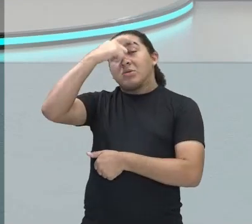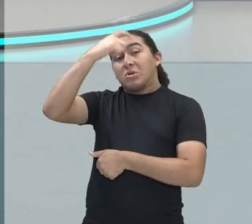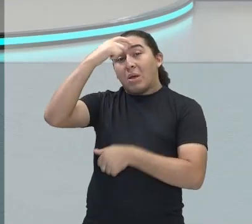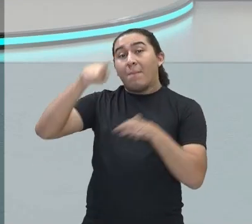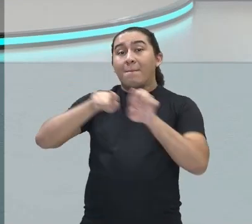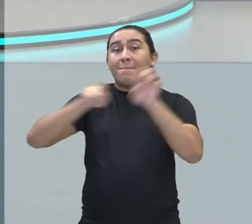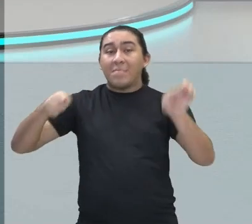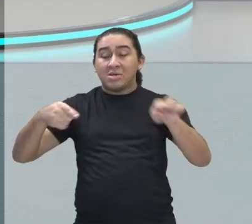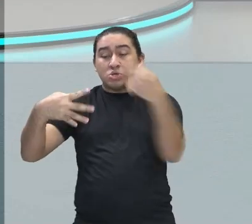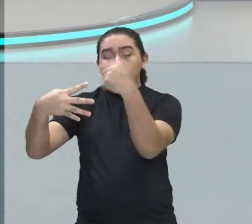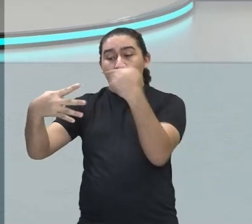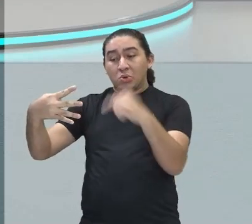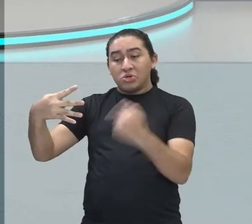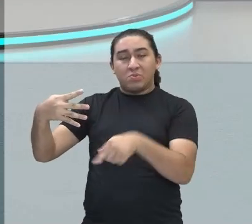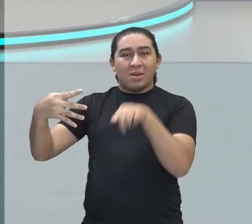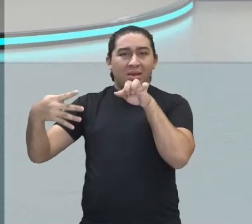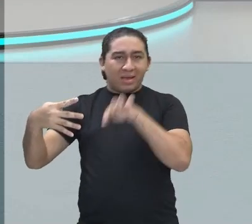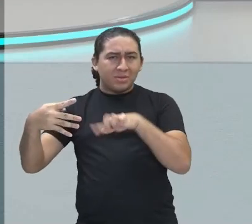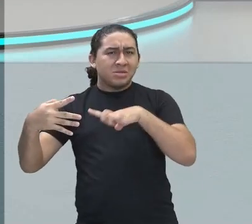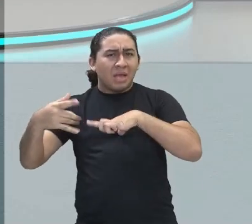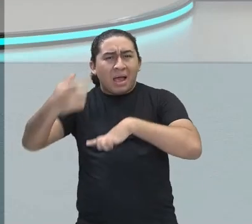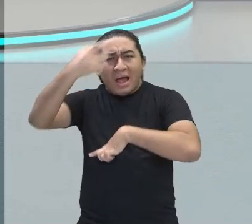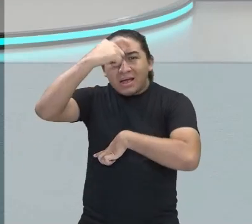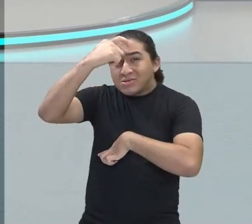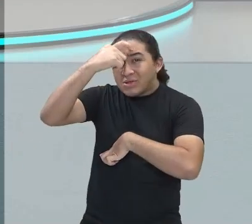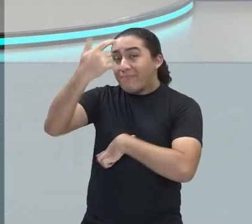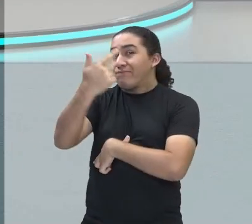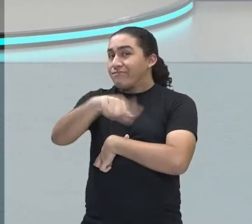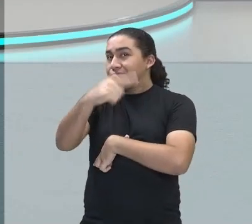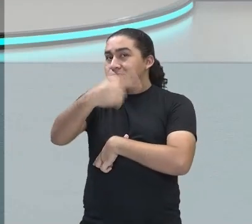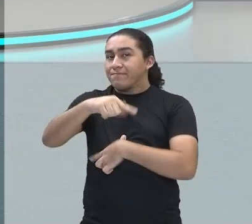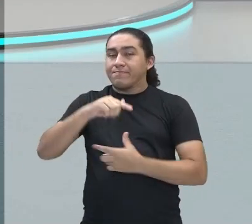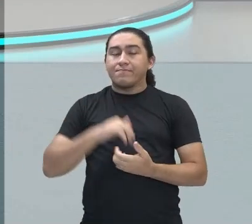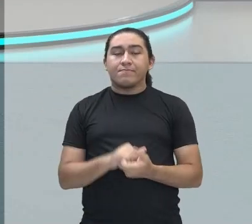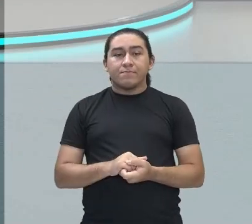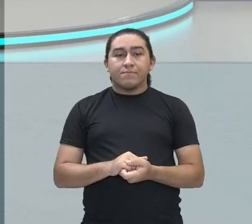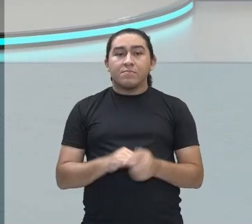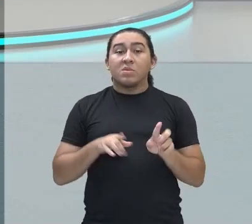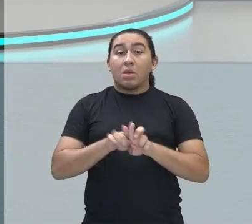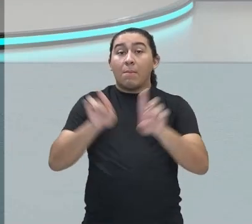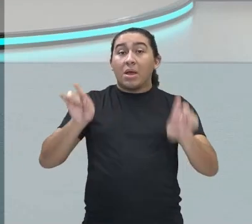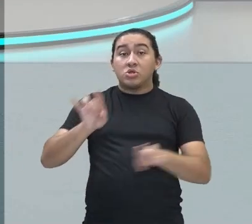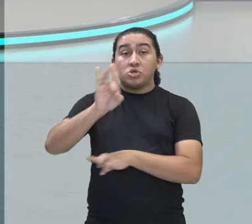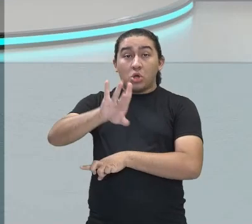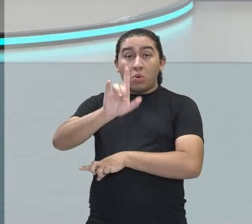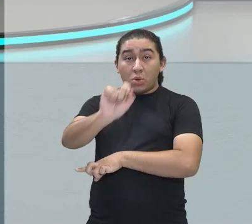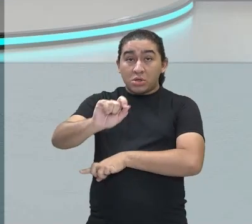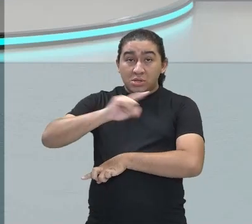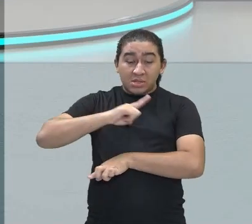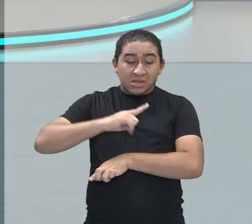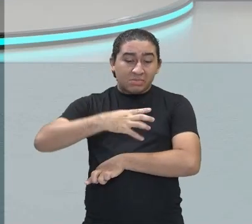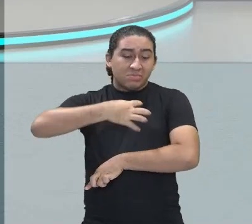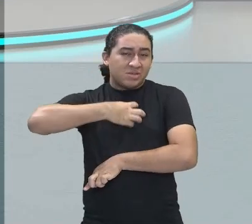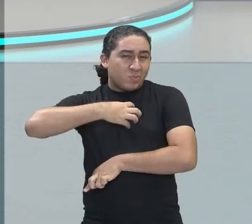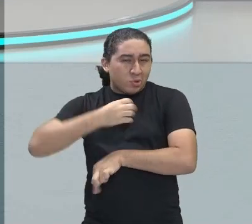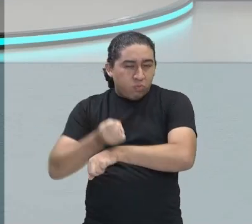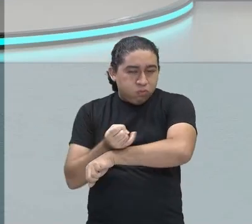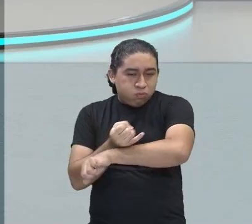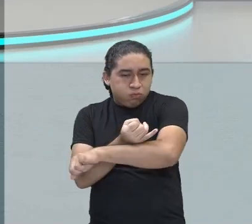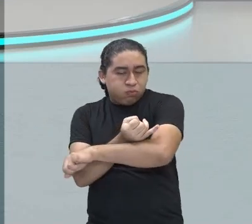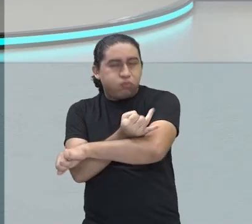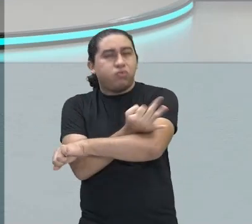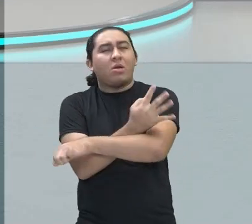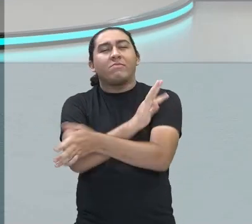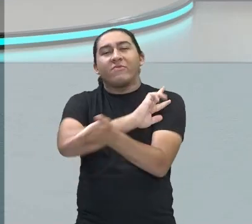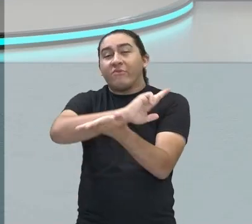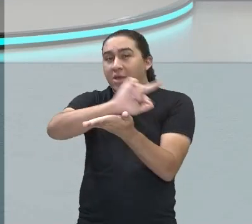simbolista não é racional, né? Ele não é racional. Mas apenas nos entregar as sensações que ele provoca.